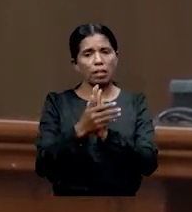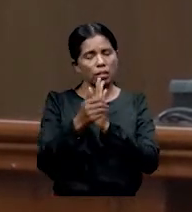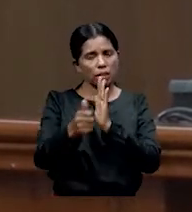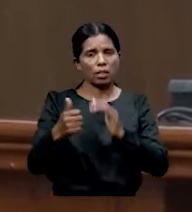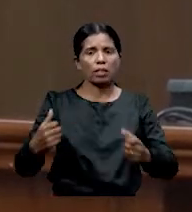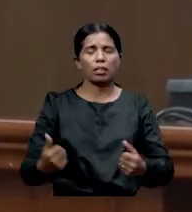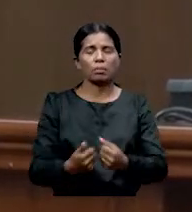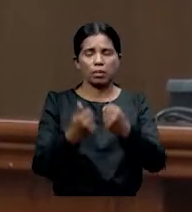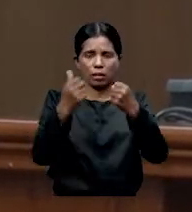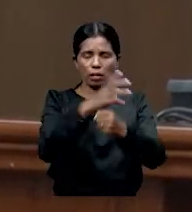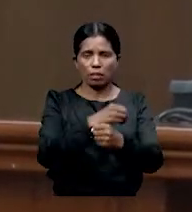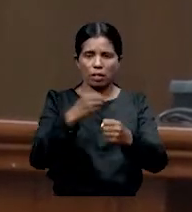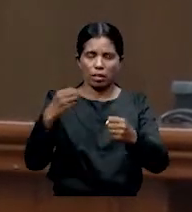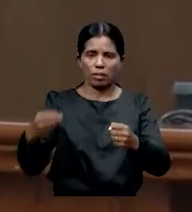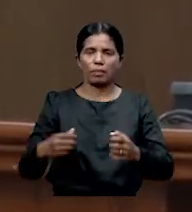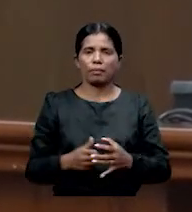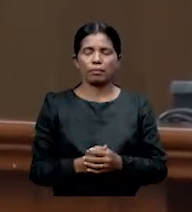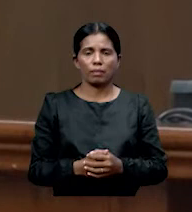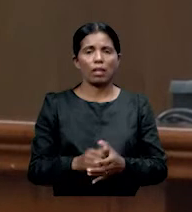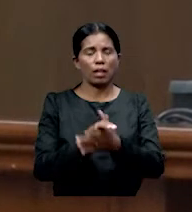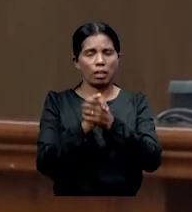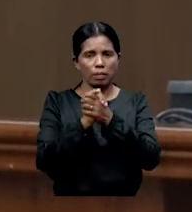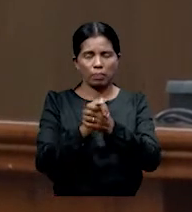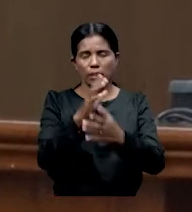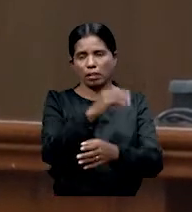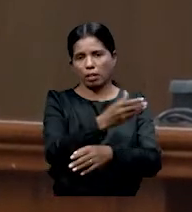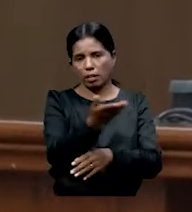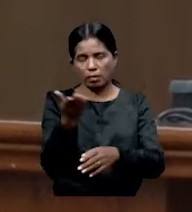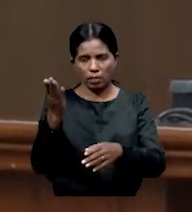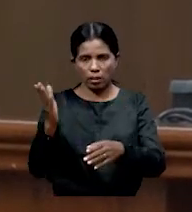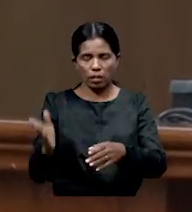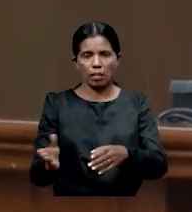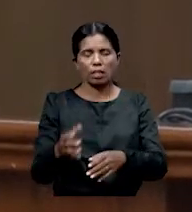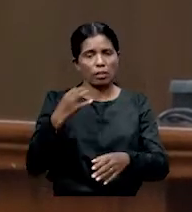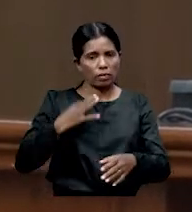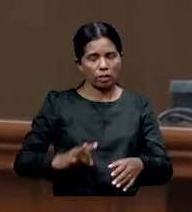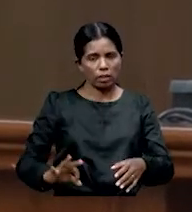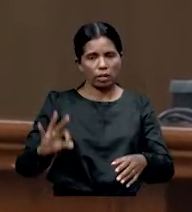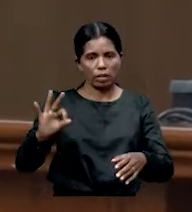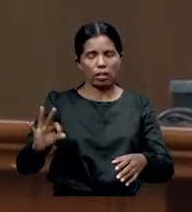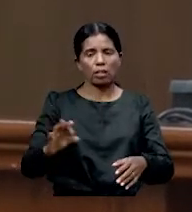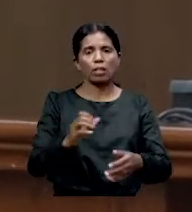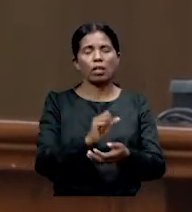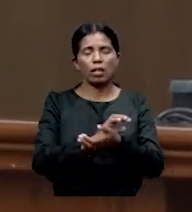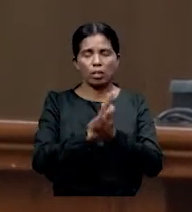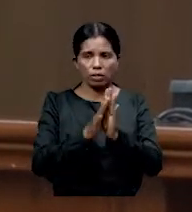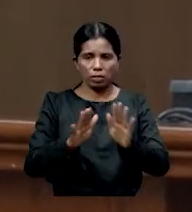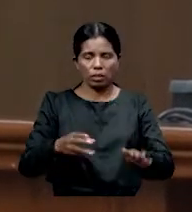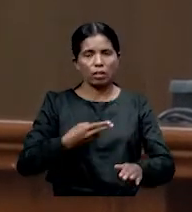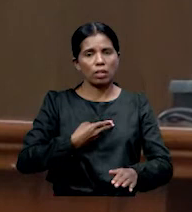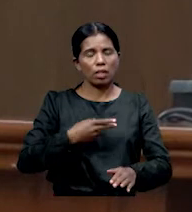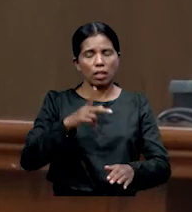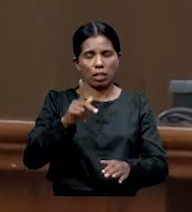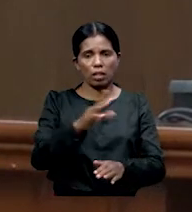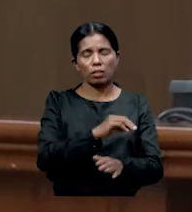atividade social no humanitária. Caermete em princípios fraternidade, solidariedade, no atitudes exemplar e